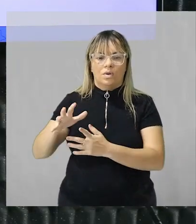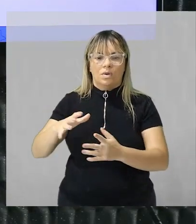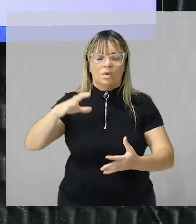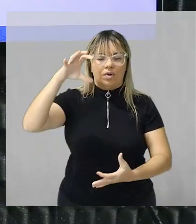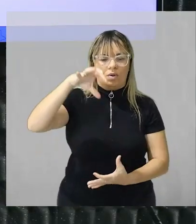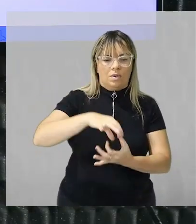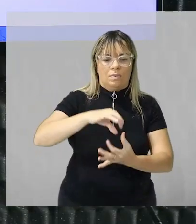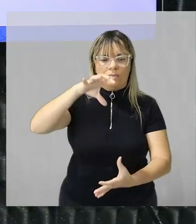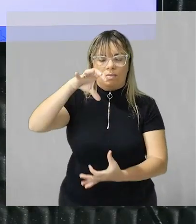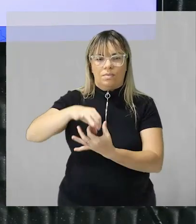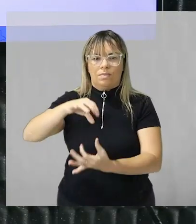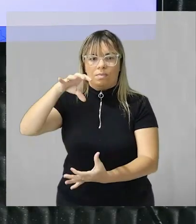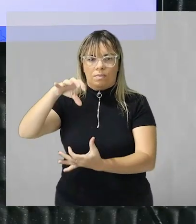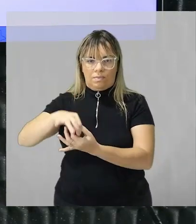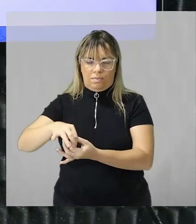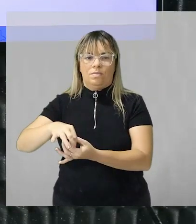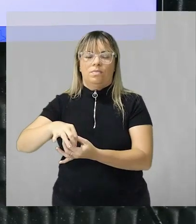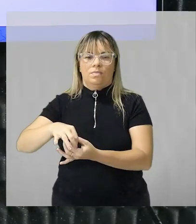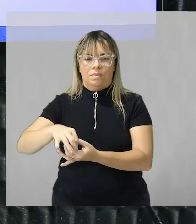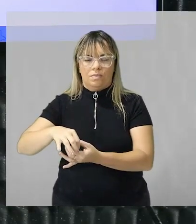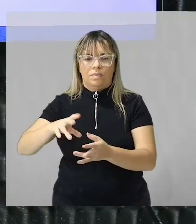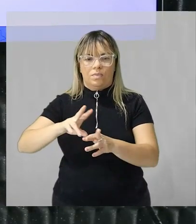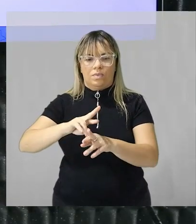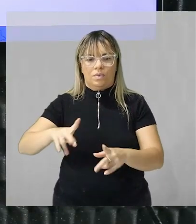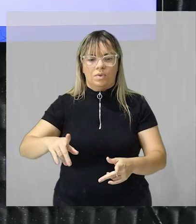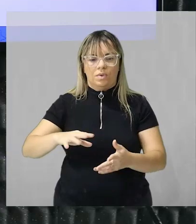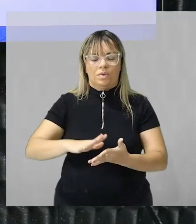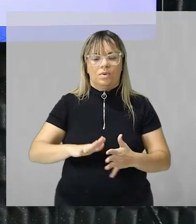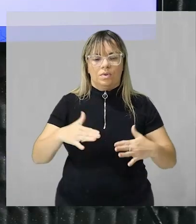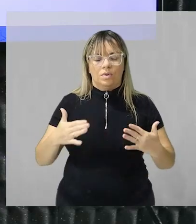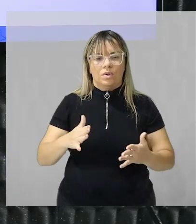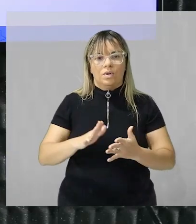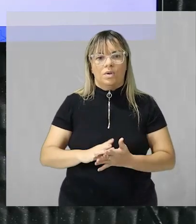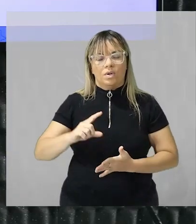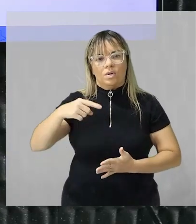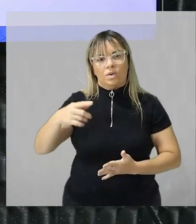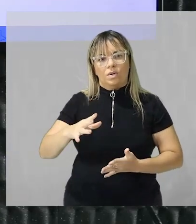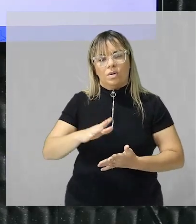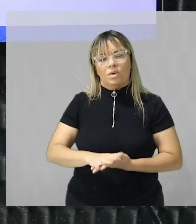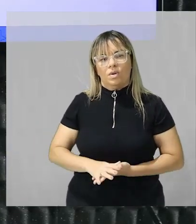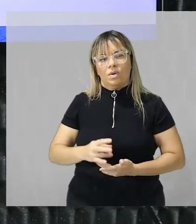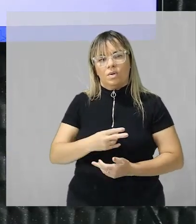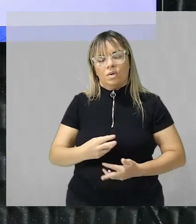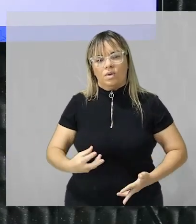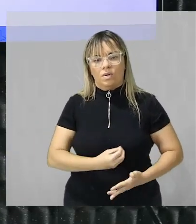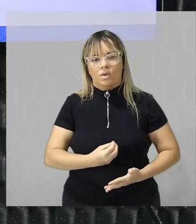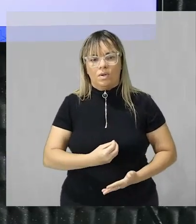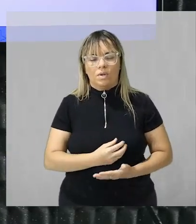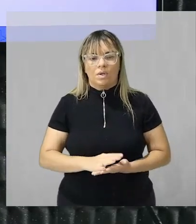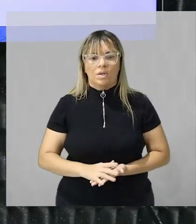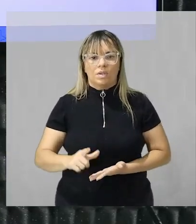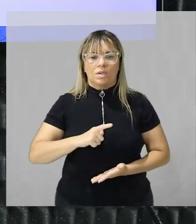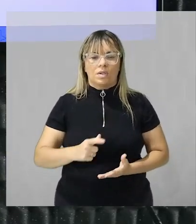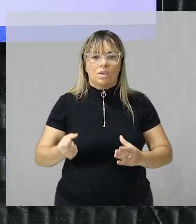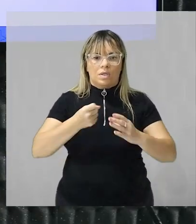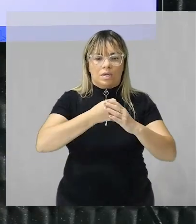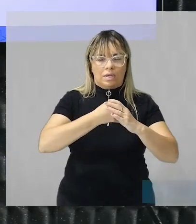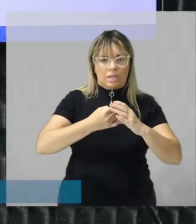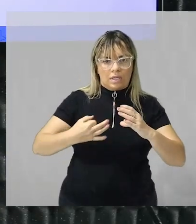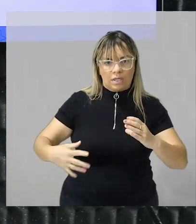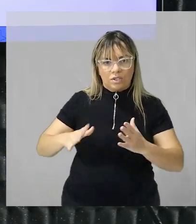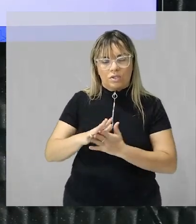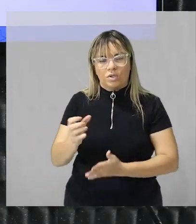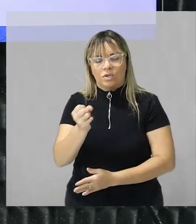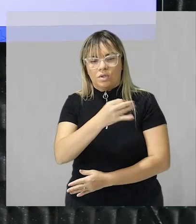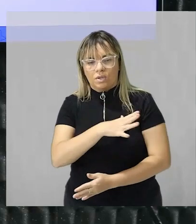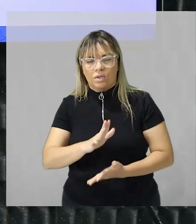ligação desses trechos de DNA que são diferentes e assim o indivíduo passa a adquirir novas características. Então, eu espero que vocês tenham